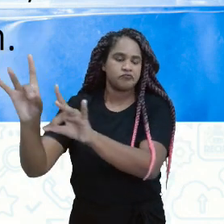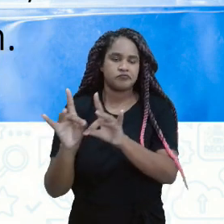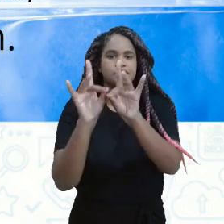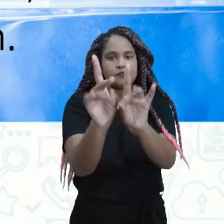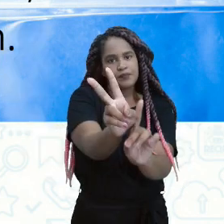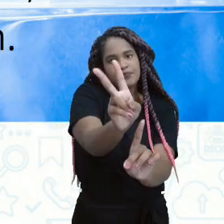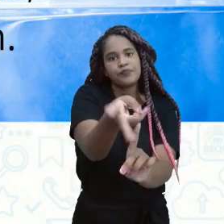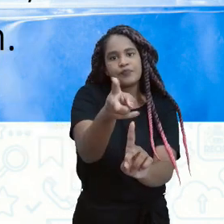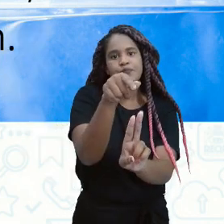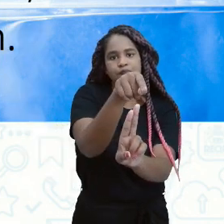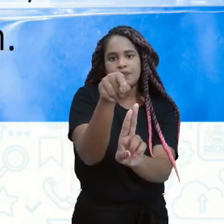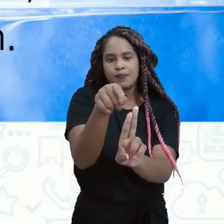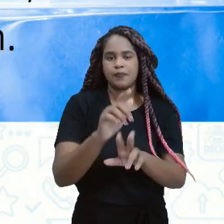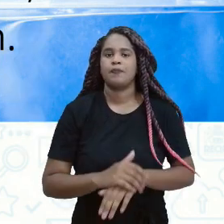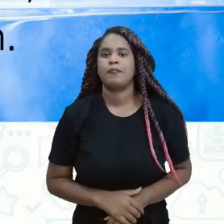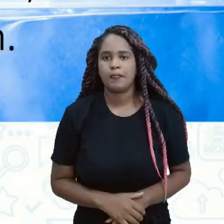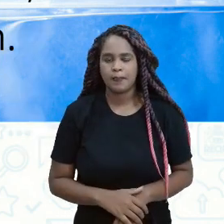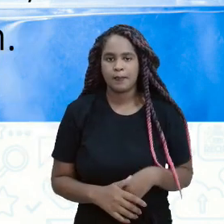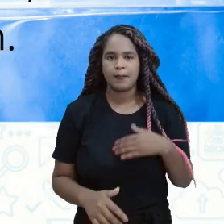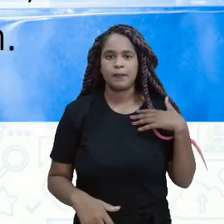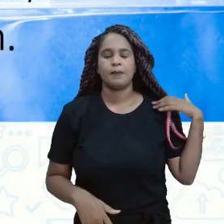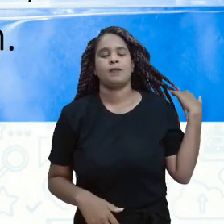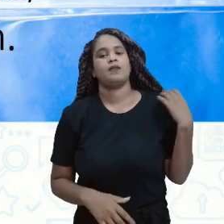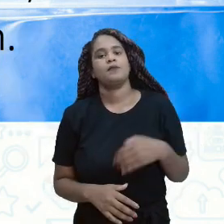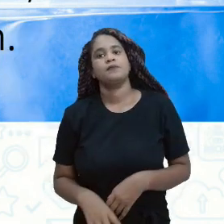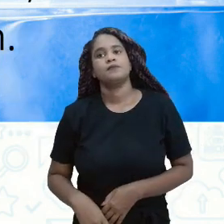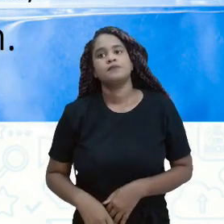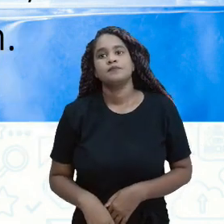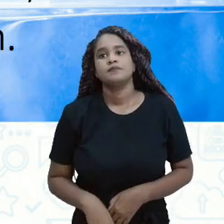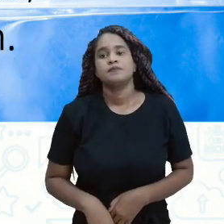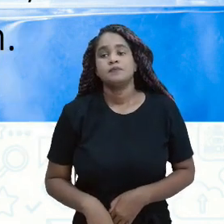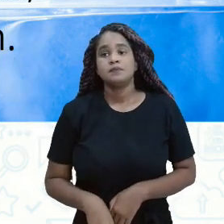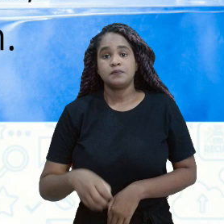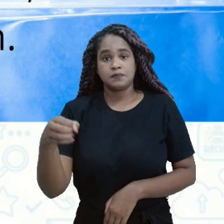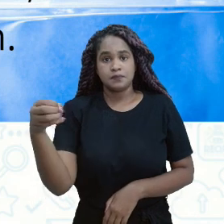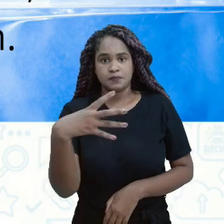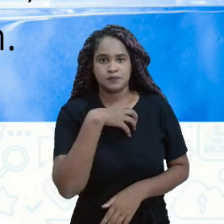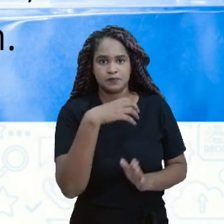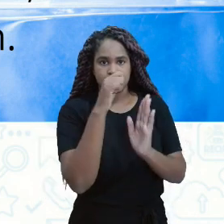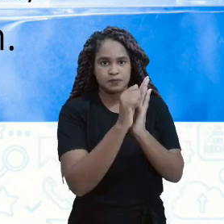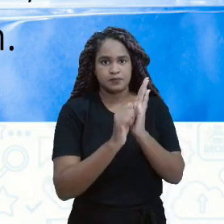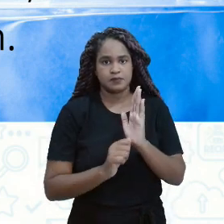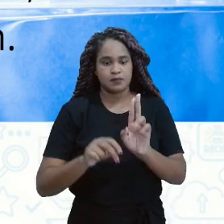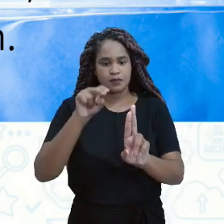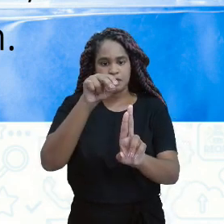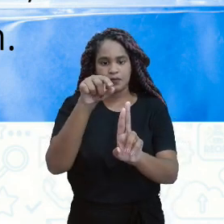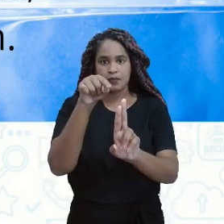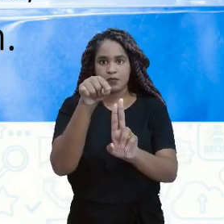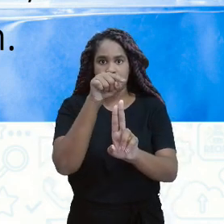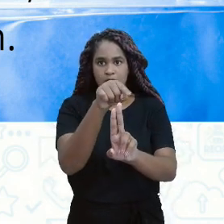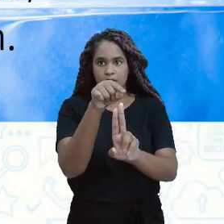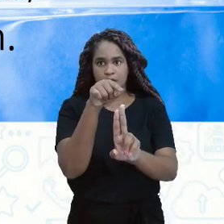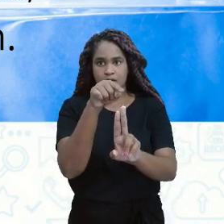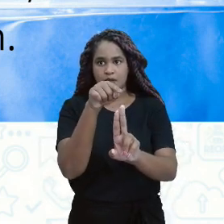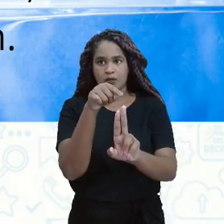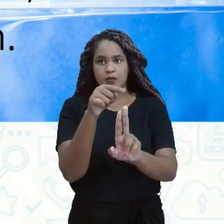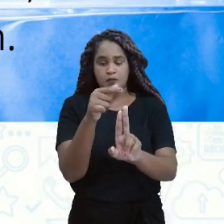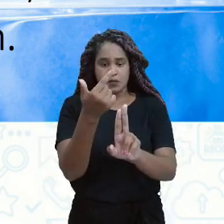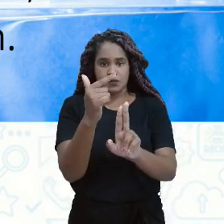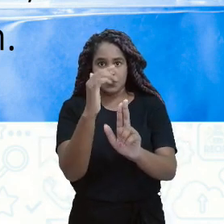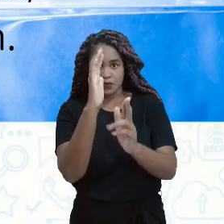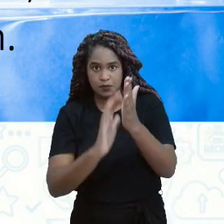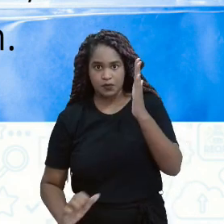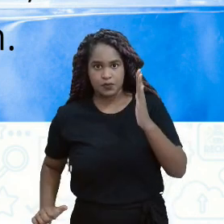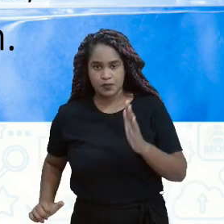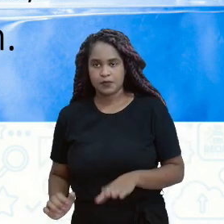gente permanece com esse trema emprestado. Ó, nova escrita sem trema de algumas palavras que tem uso comum e que a gente